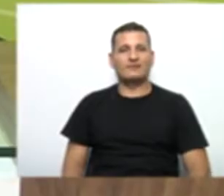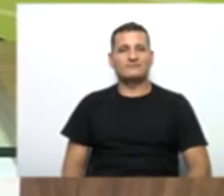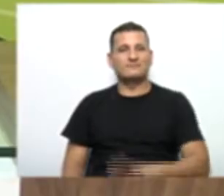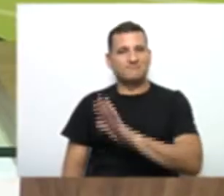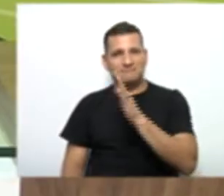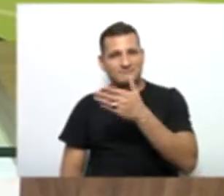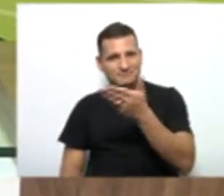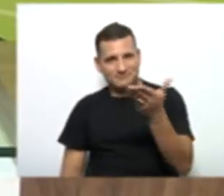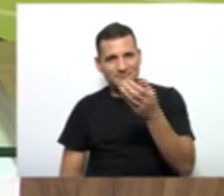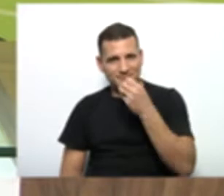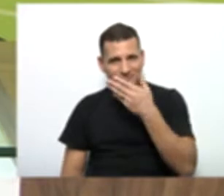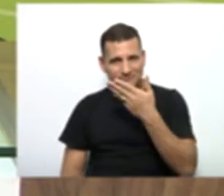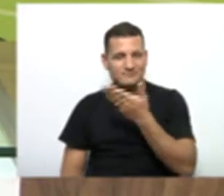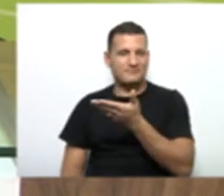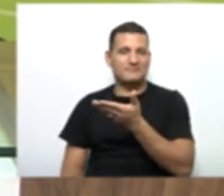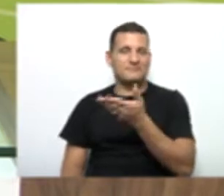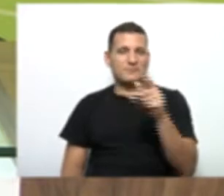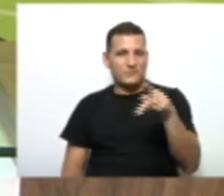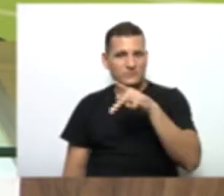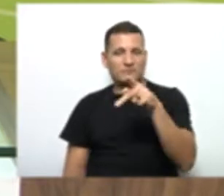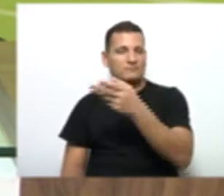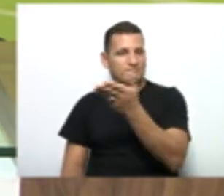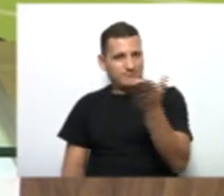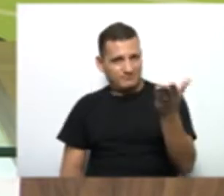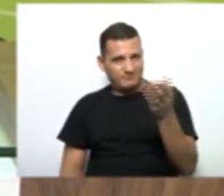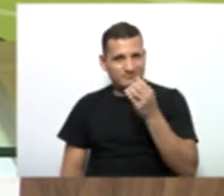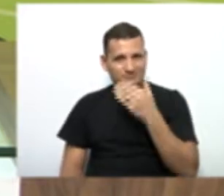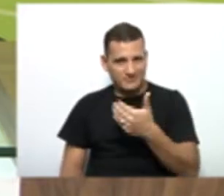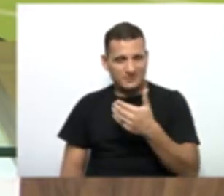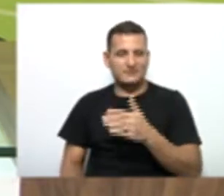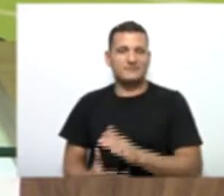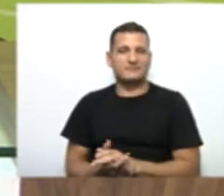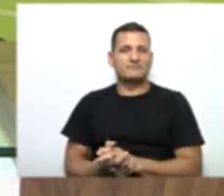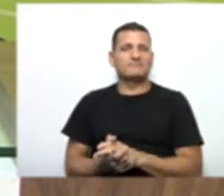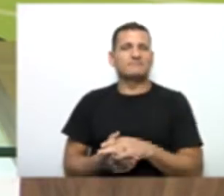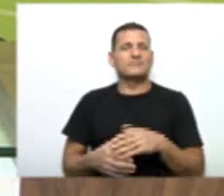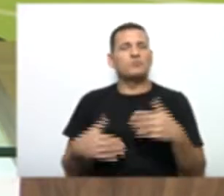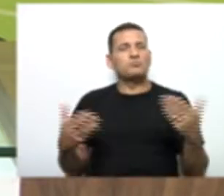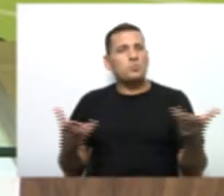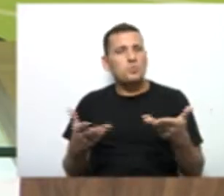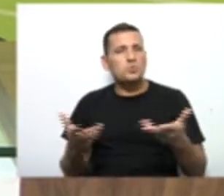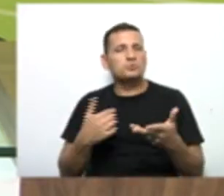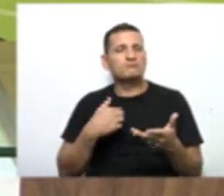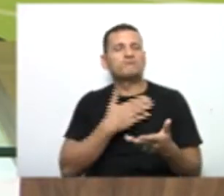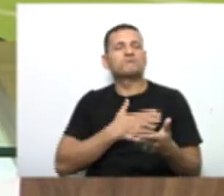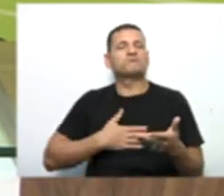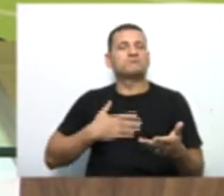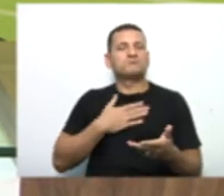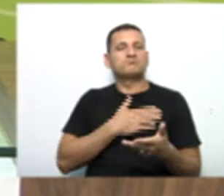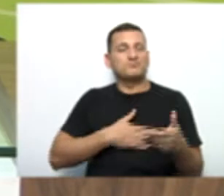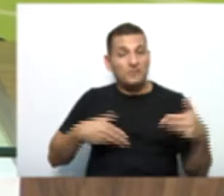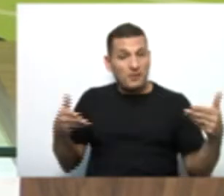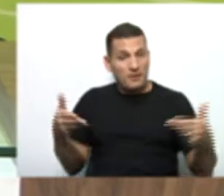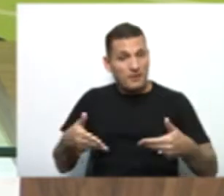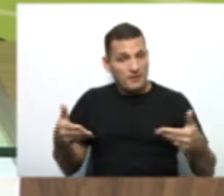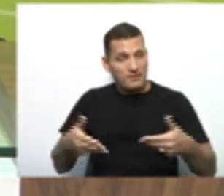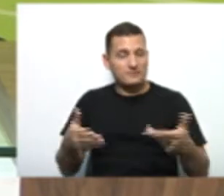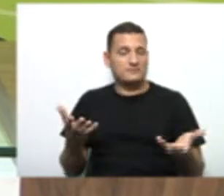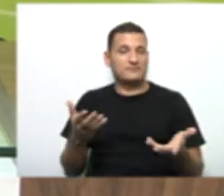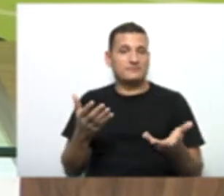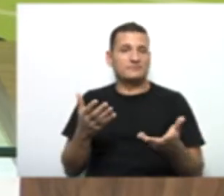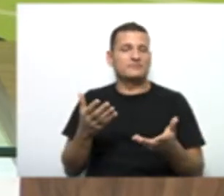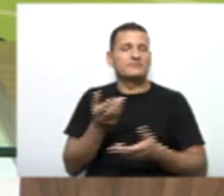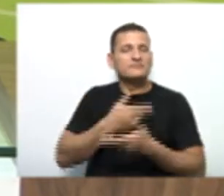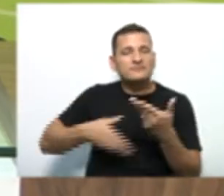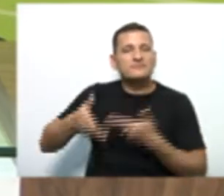Tudo bem? Olá, professores dos polos presenciais. Mais uma vez, é uma honra estar aqui com vocês e compartilhando um pouco daquilo que nós